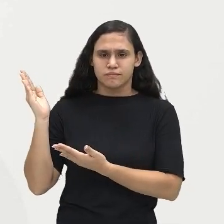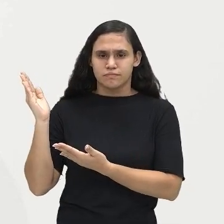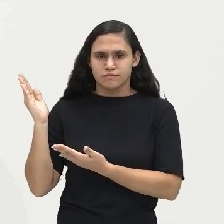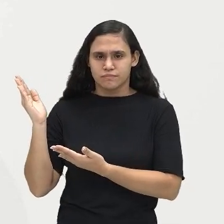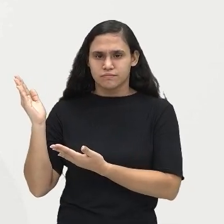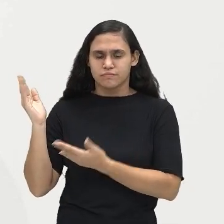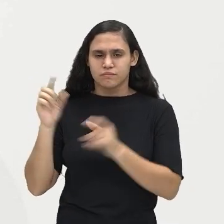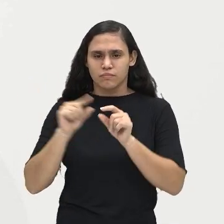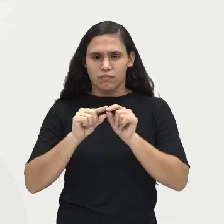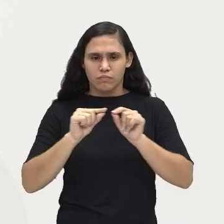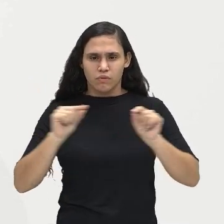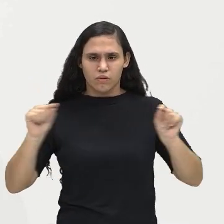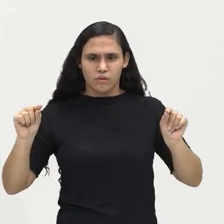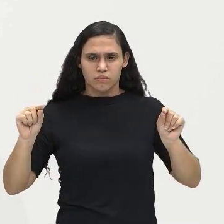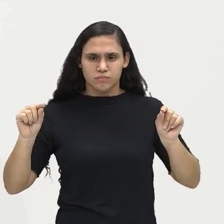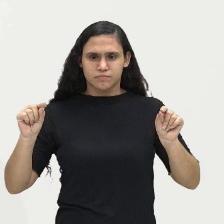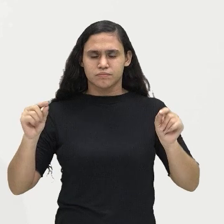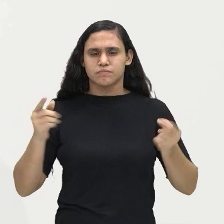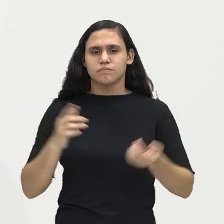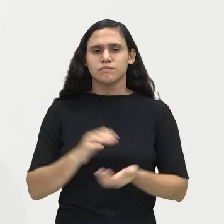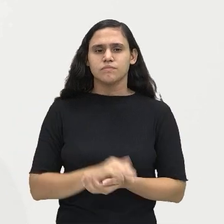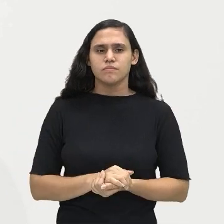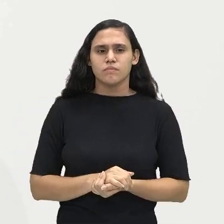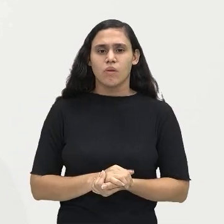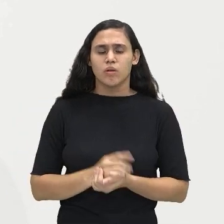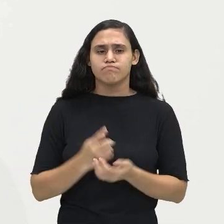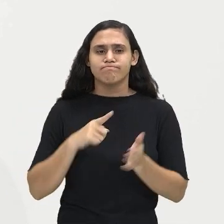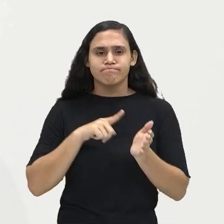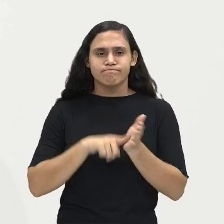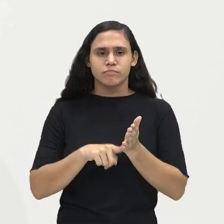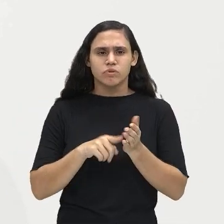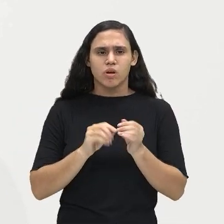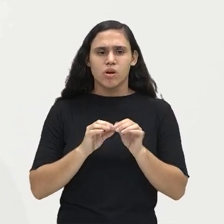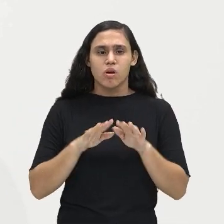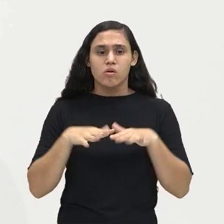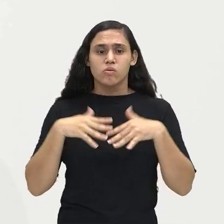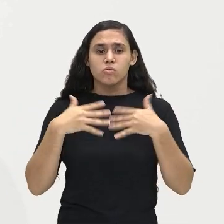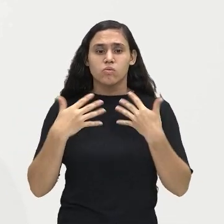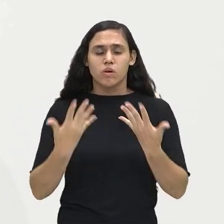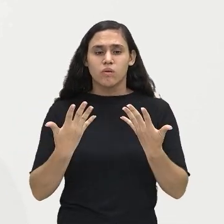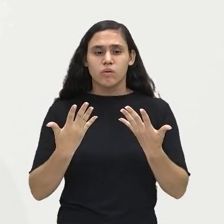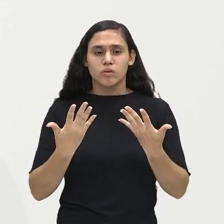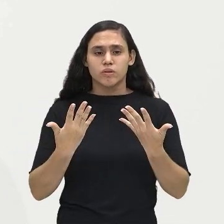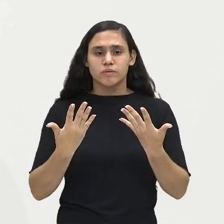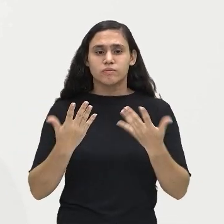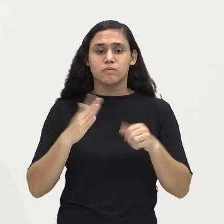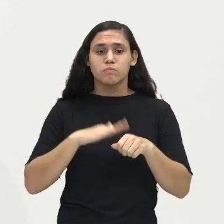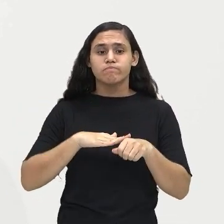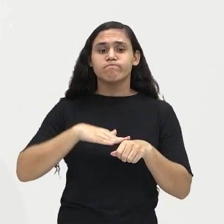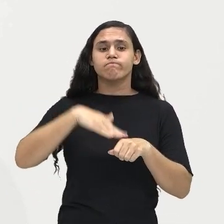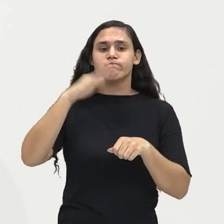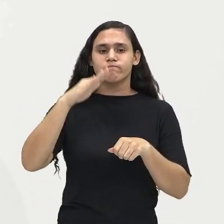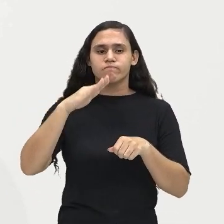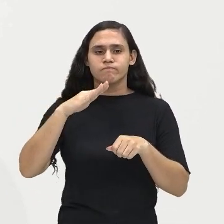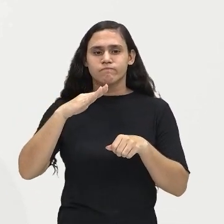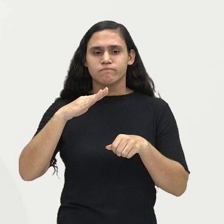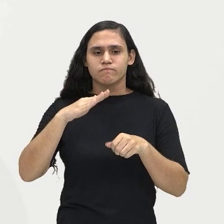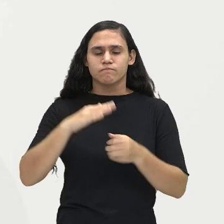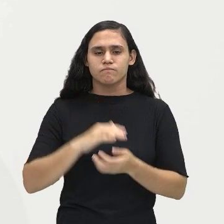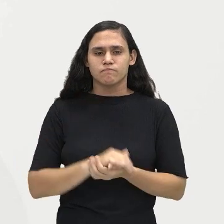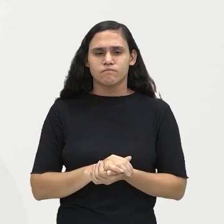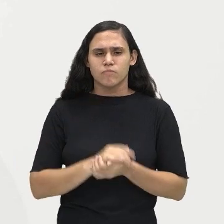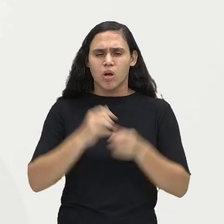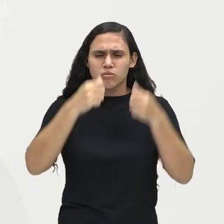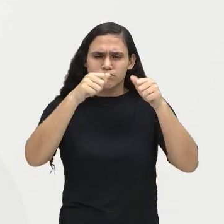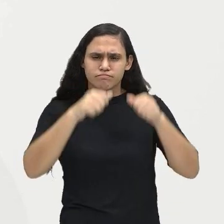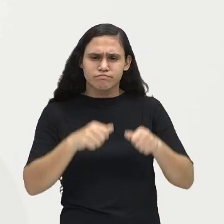reta numérica. Acompanha comigo. A pergunta é, qual é maior? Vamos analisar então. Qual